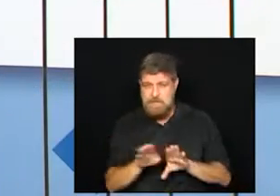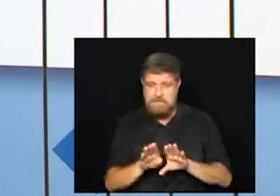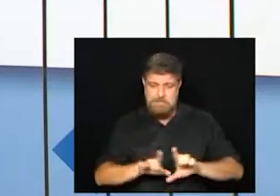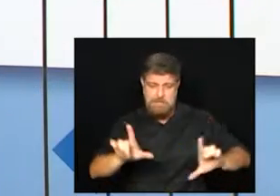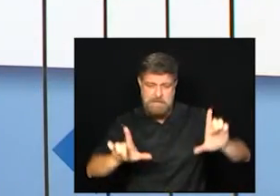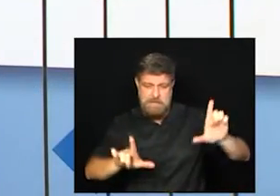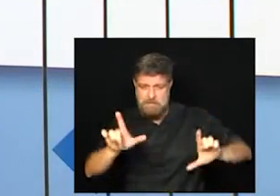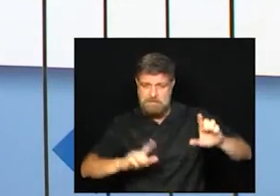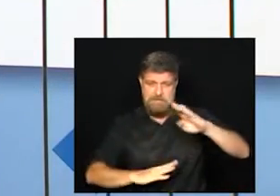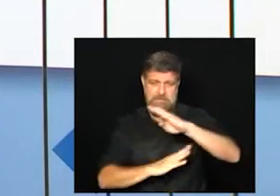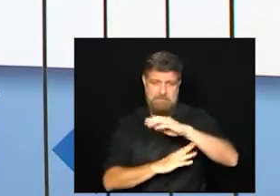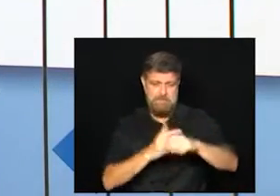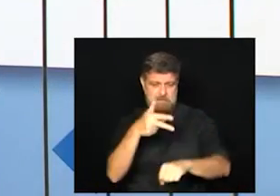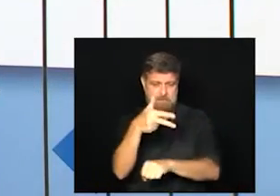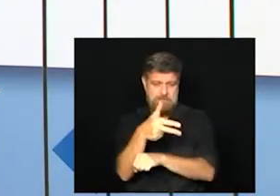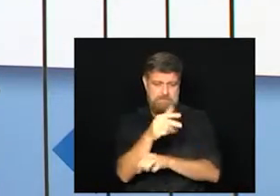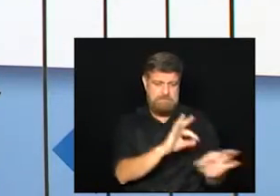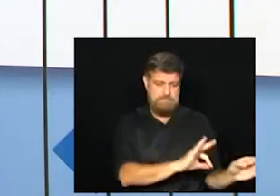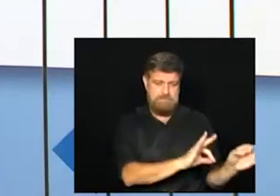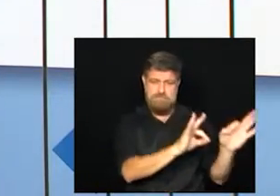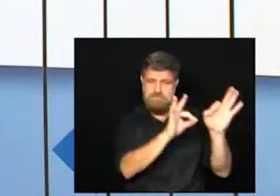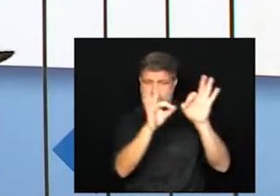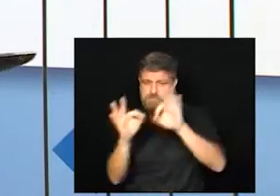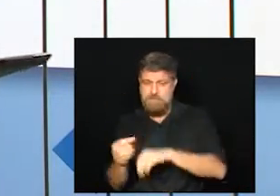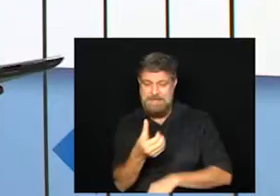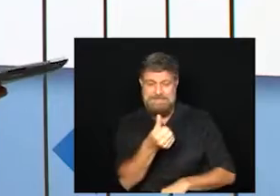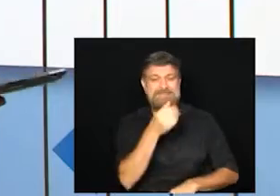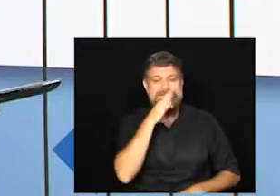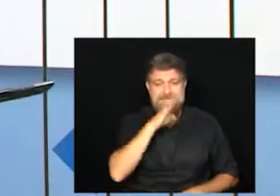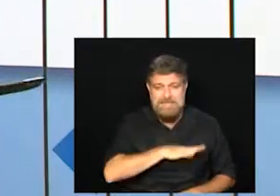acompanhe aqui com a gente a partir das 6 horas da tarde,